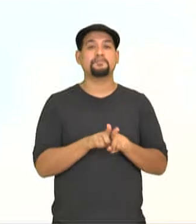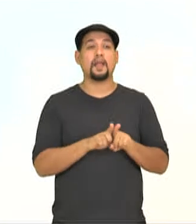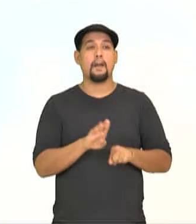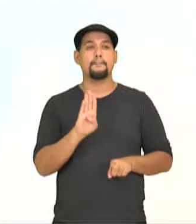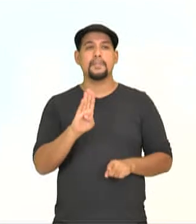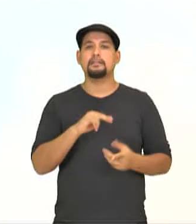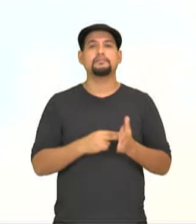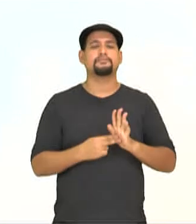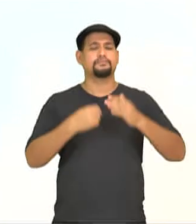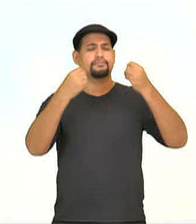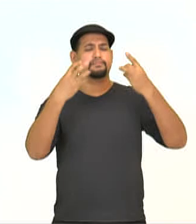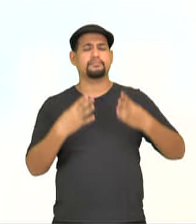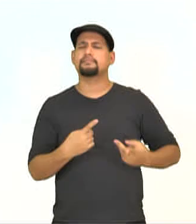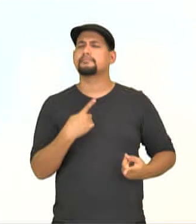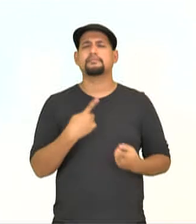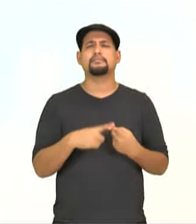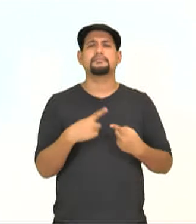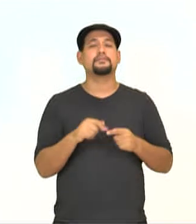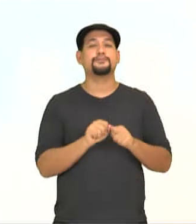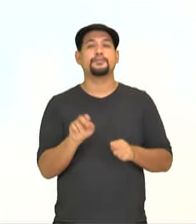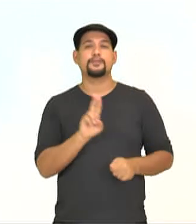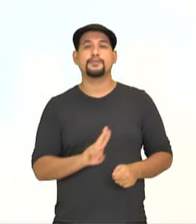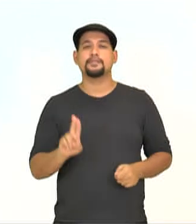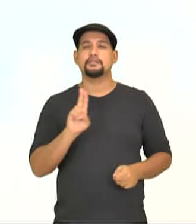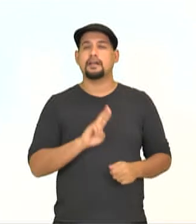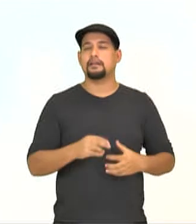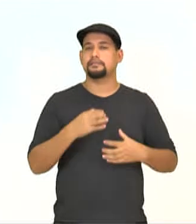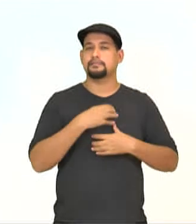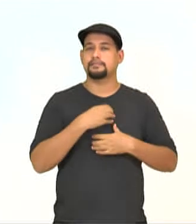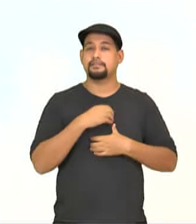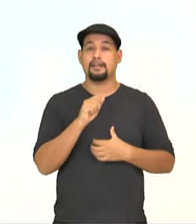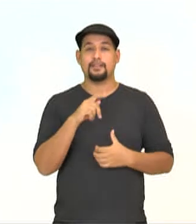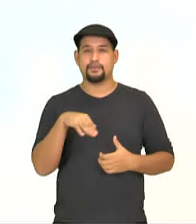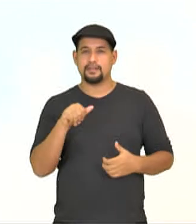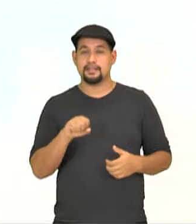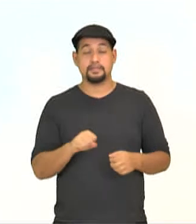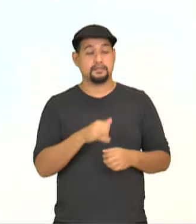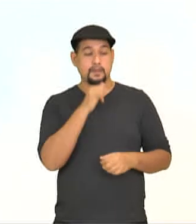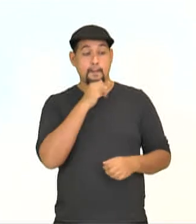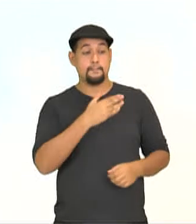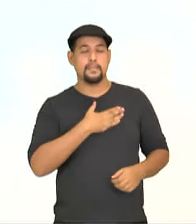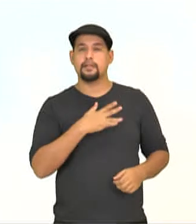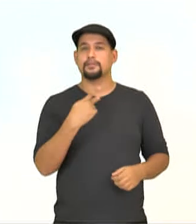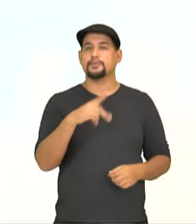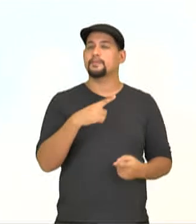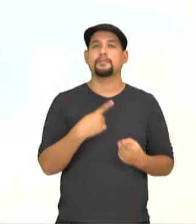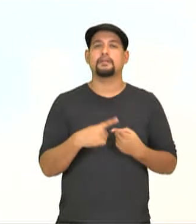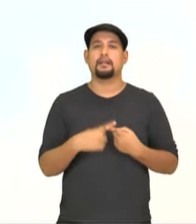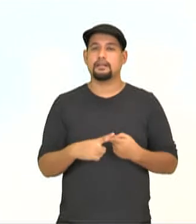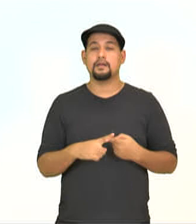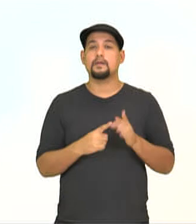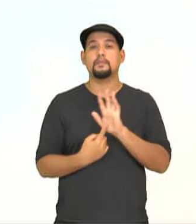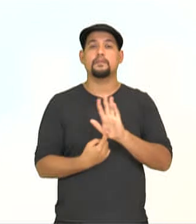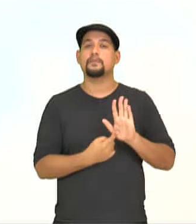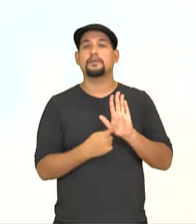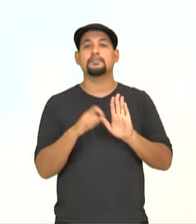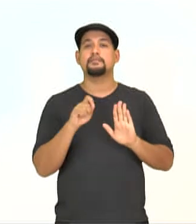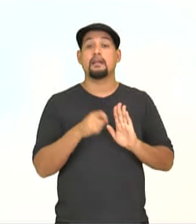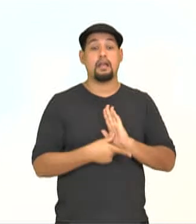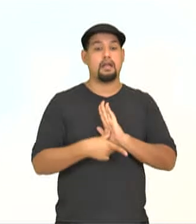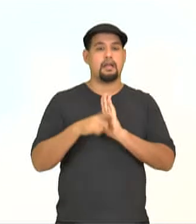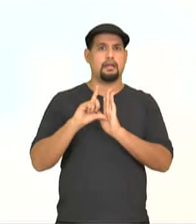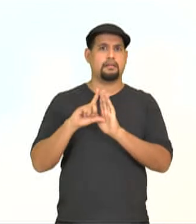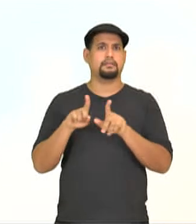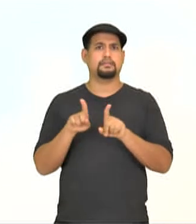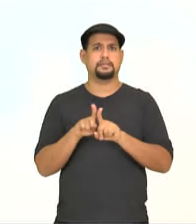B, explica por que foram usadas as formas átonas mi e tu. Porque aparecem antes